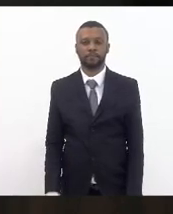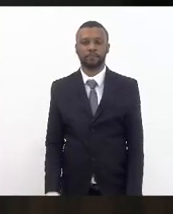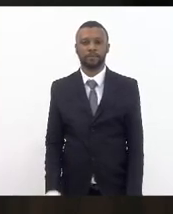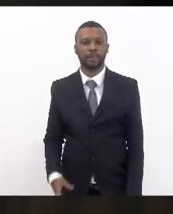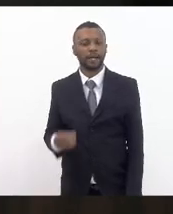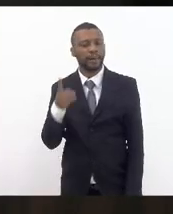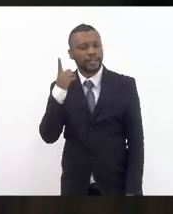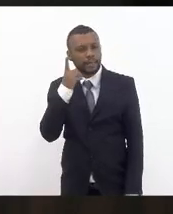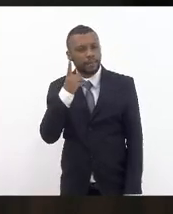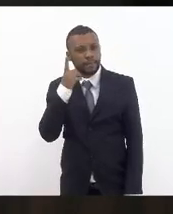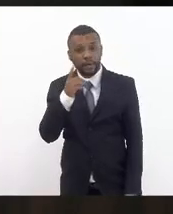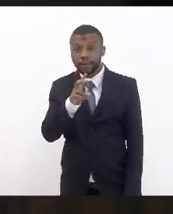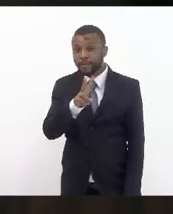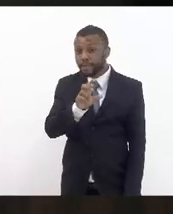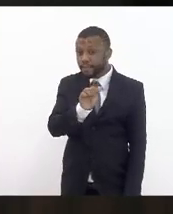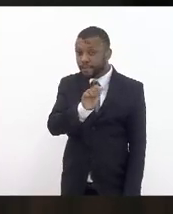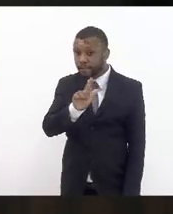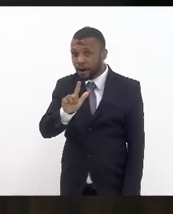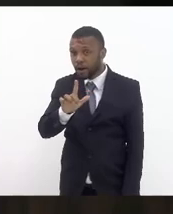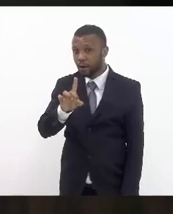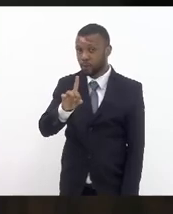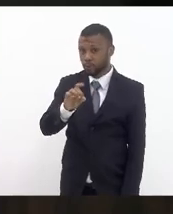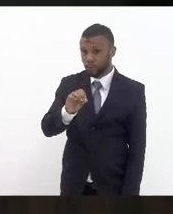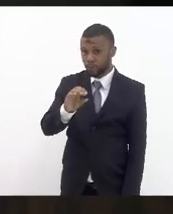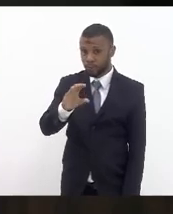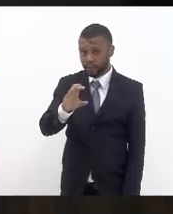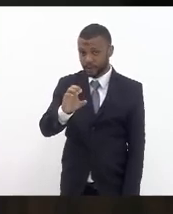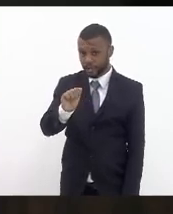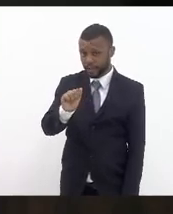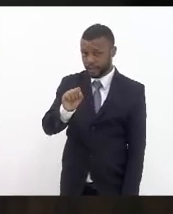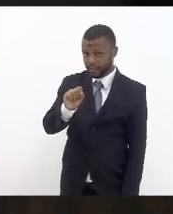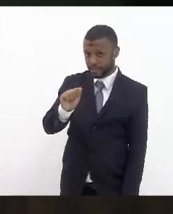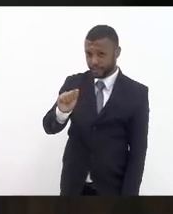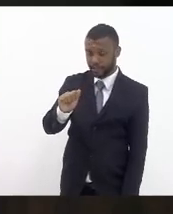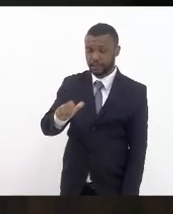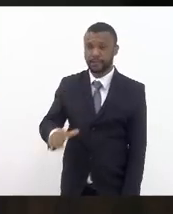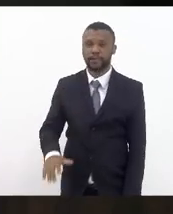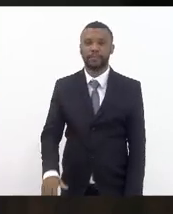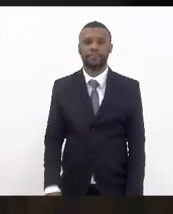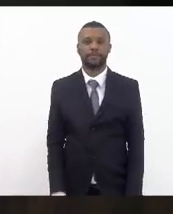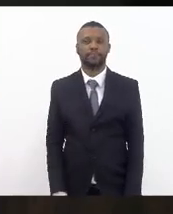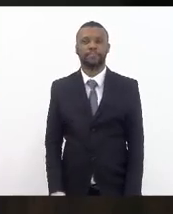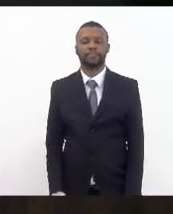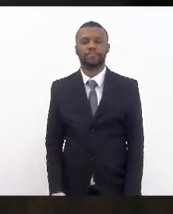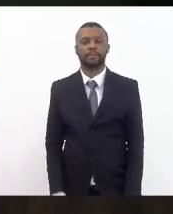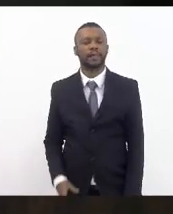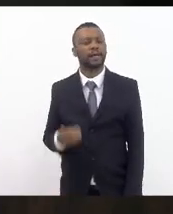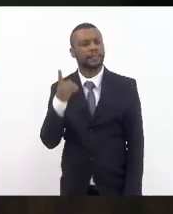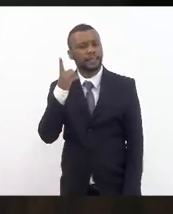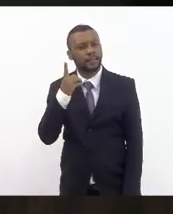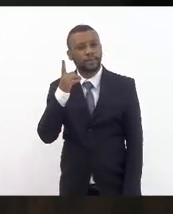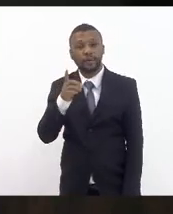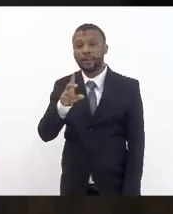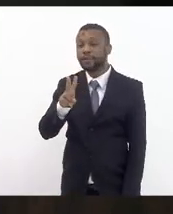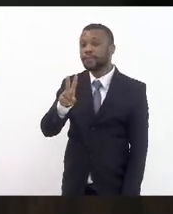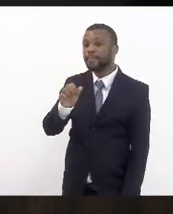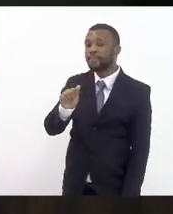Deputado Valdo Ceasa. Deputado Valdo Ceasa. Deputado Valdeci da